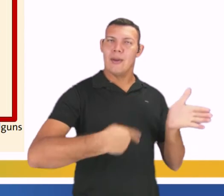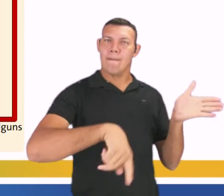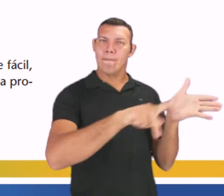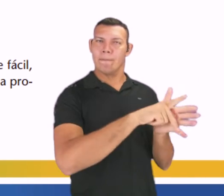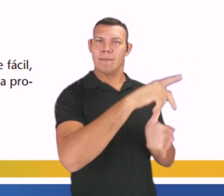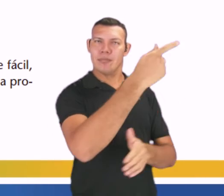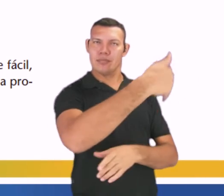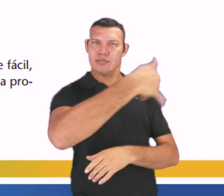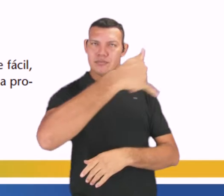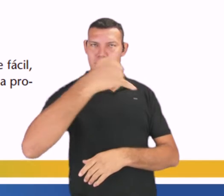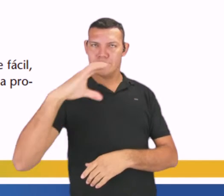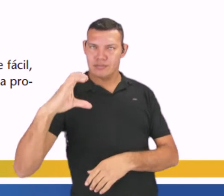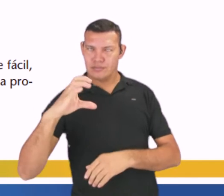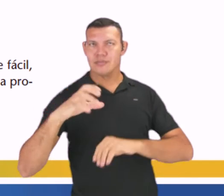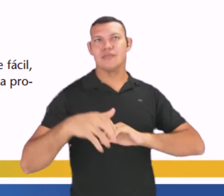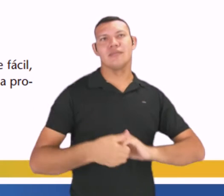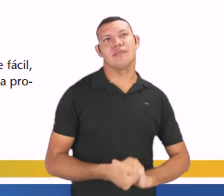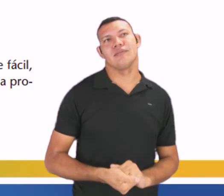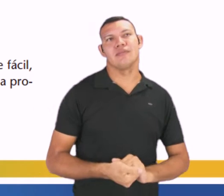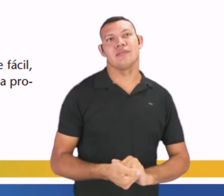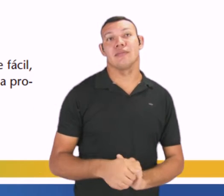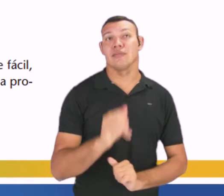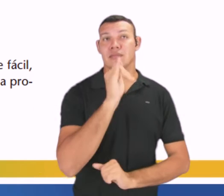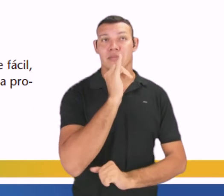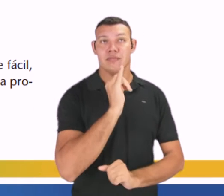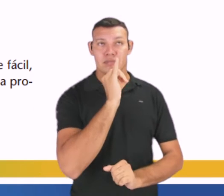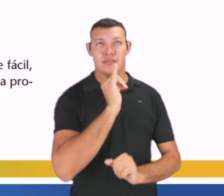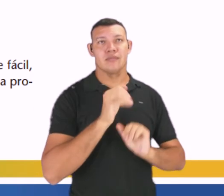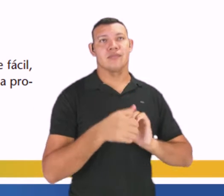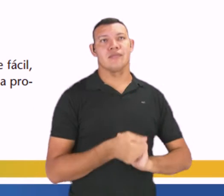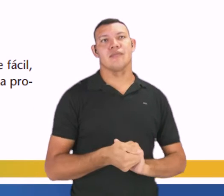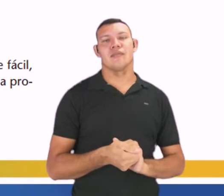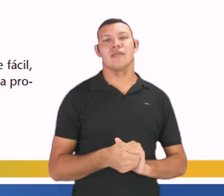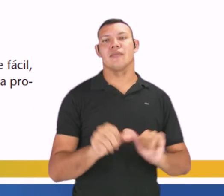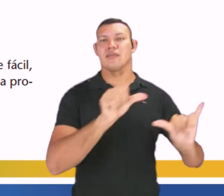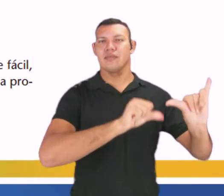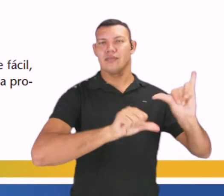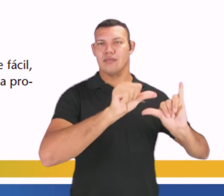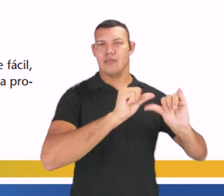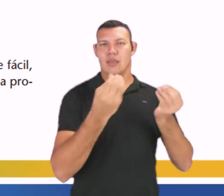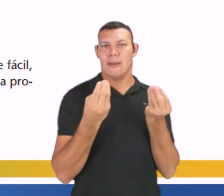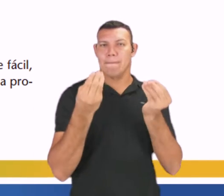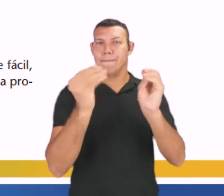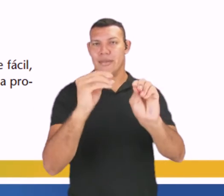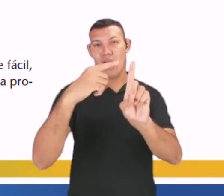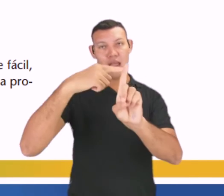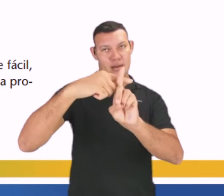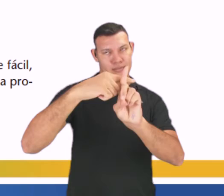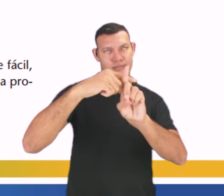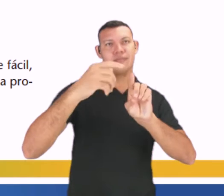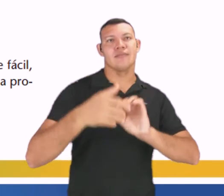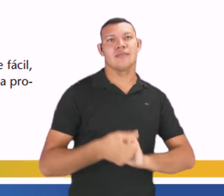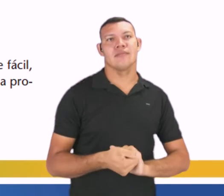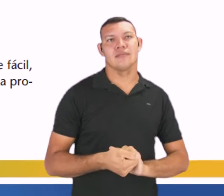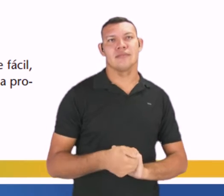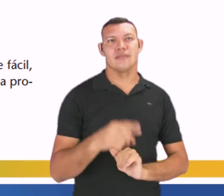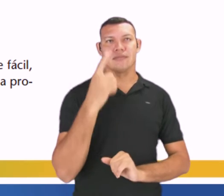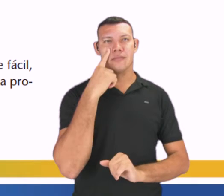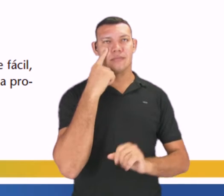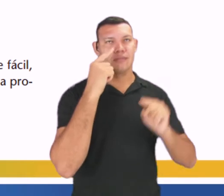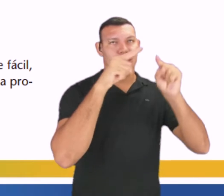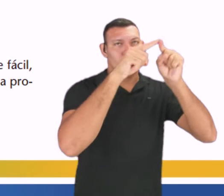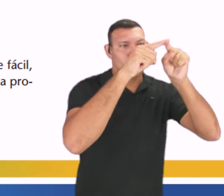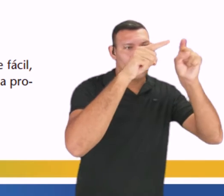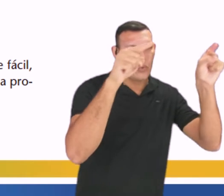processo. Outro exemplo aqui é o exemplo da adição, onde você pode observar uma cadeia que vai